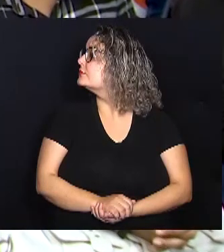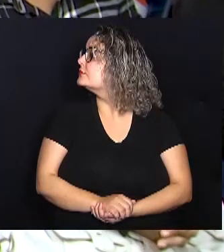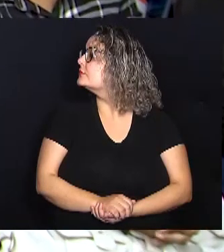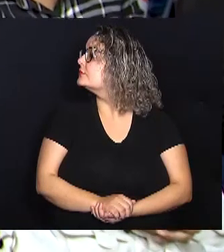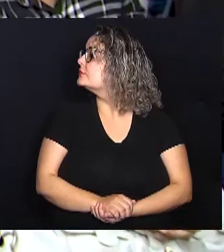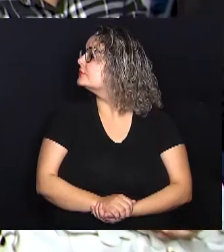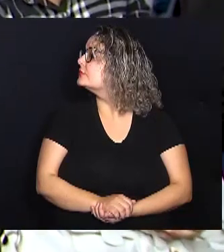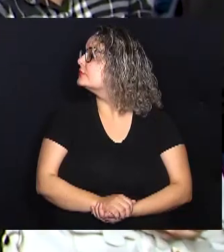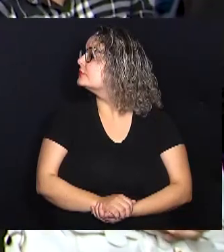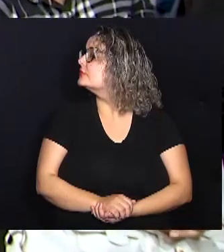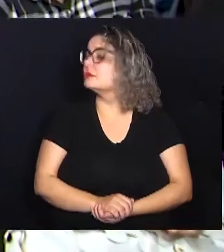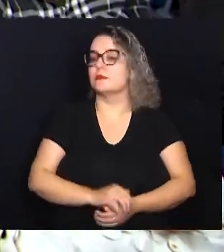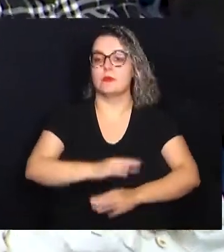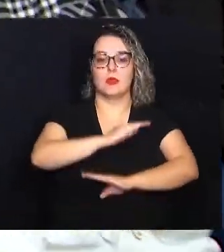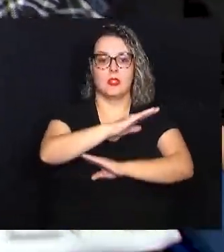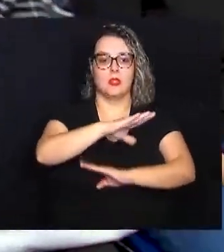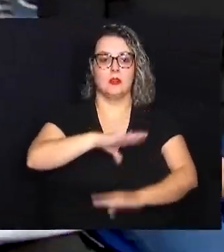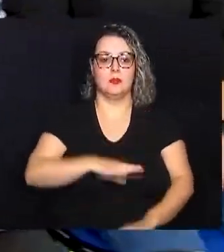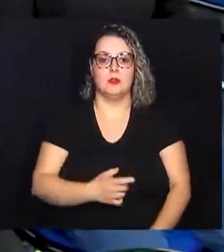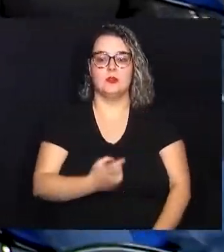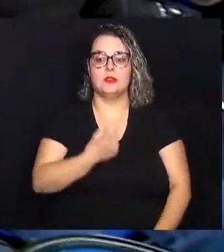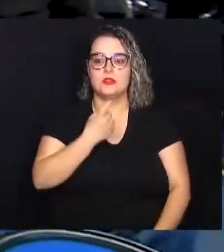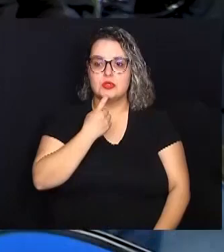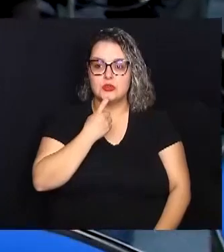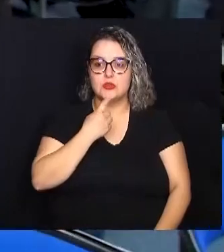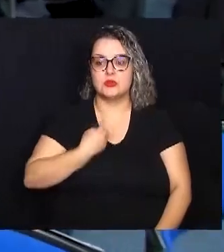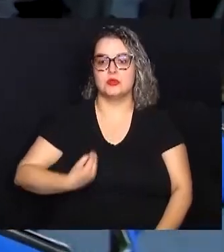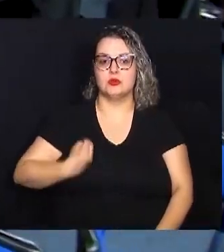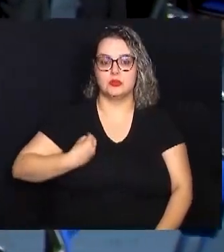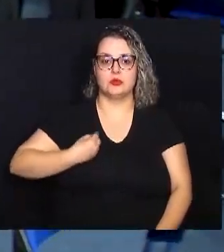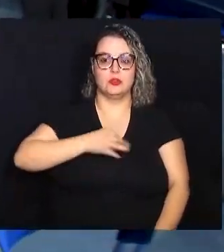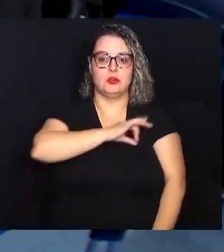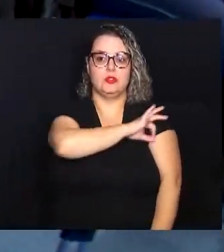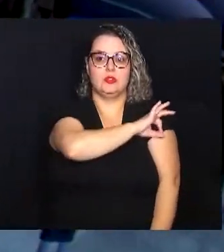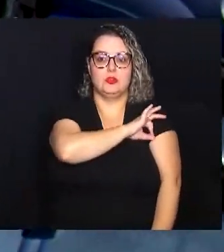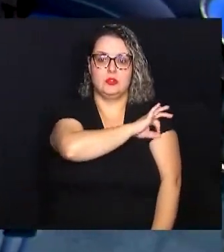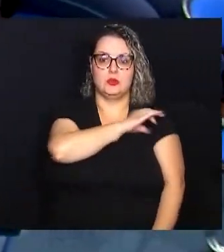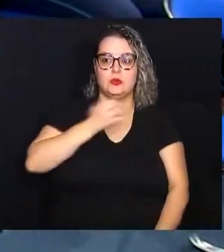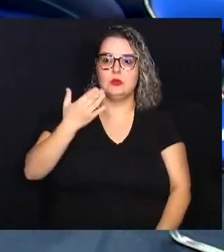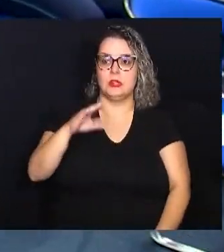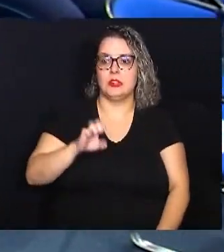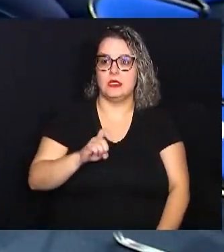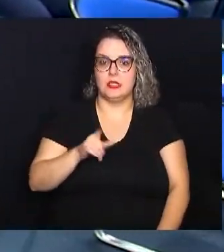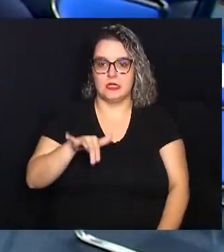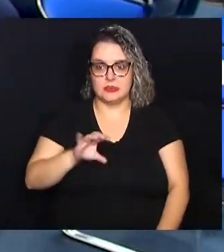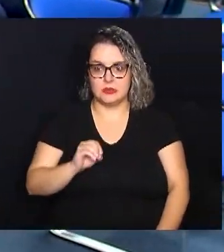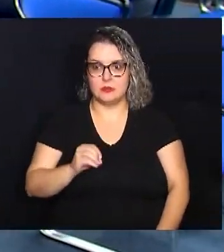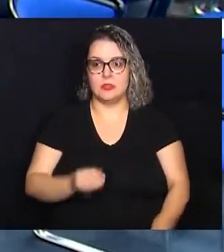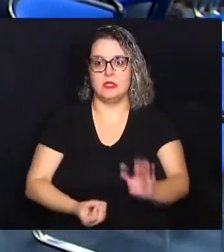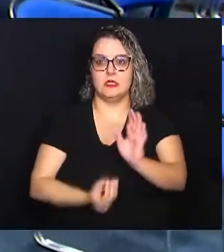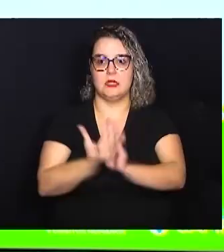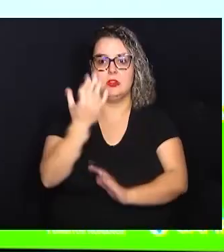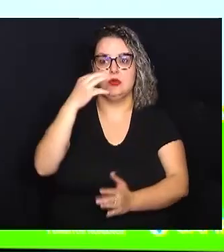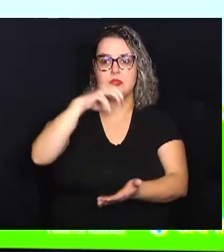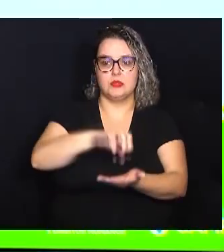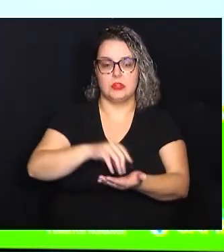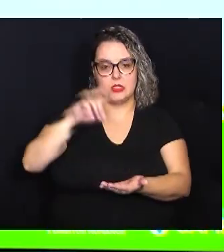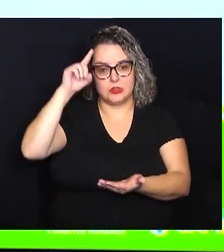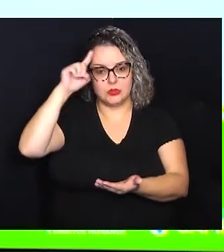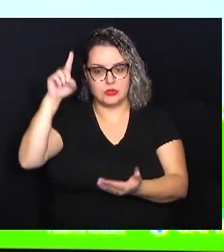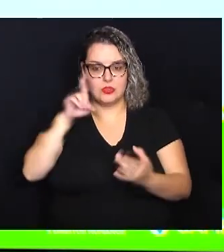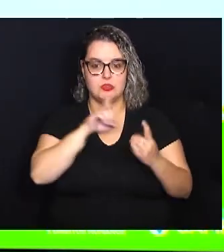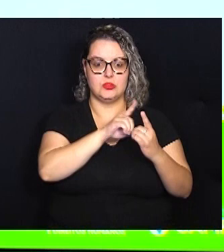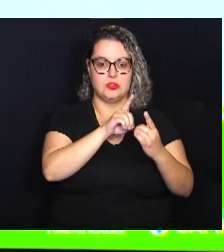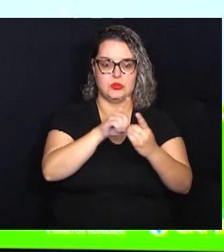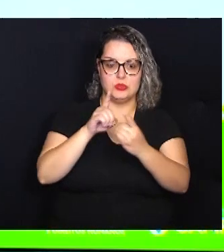A Câmara Municipal esteve presente na Prefeitura no lançamento do edital para a criação do Centro Dia de Atendimento